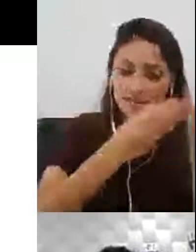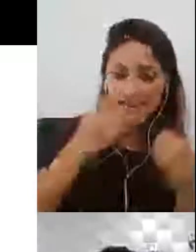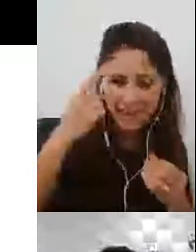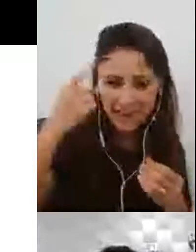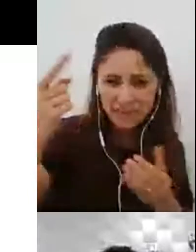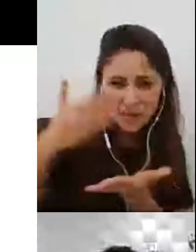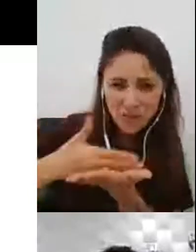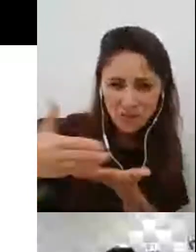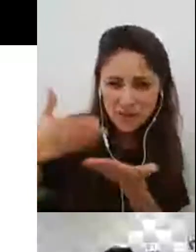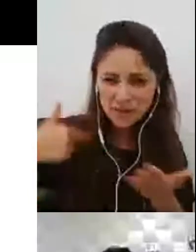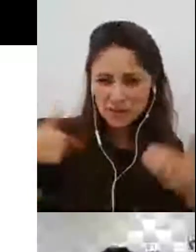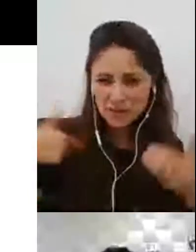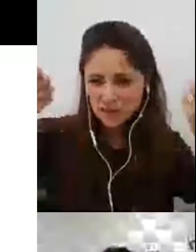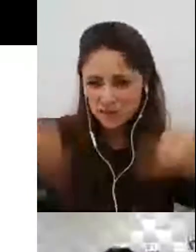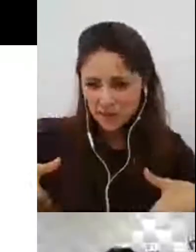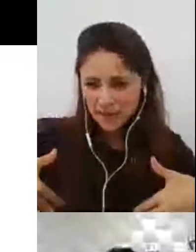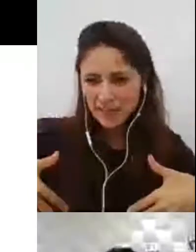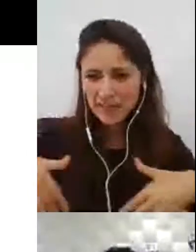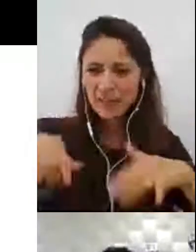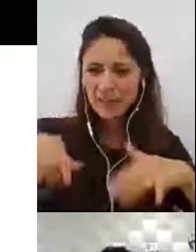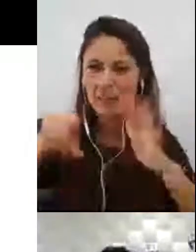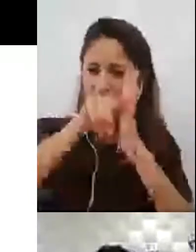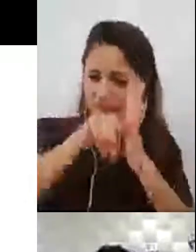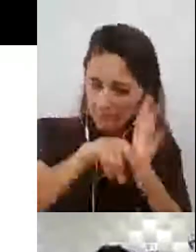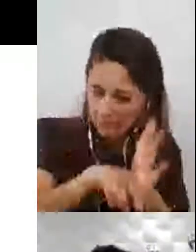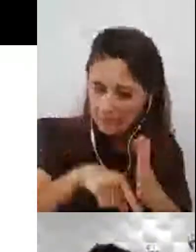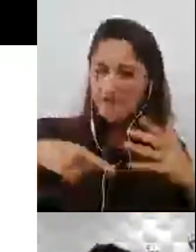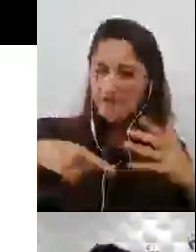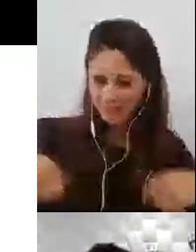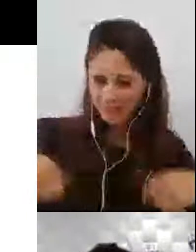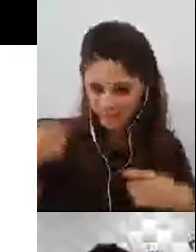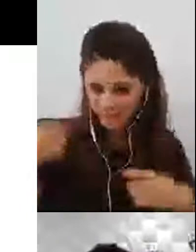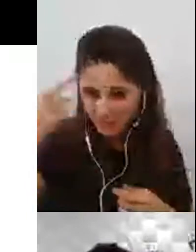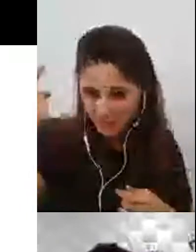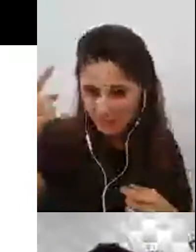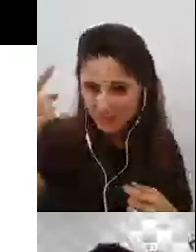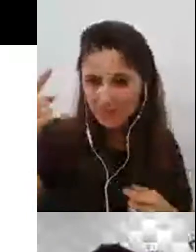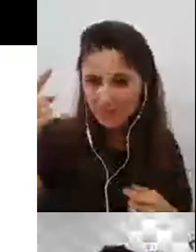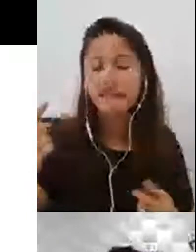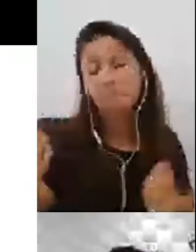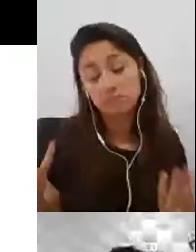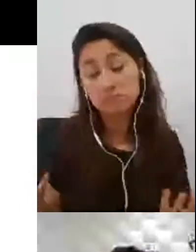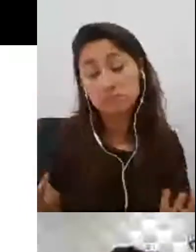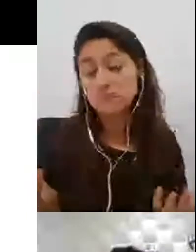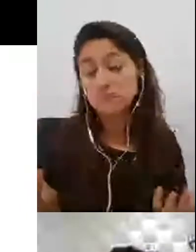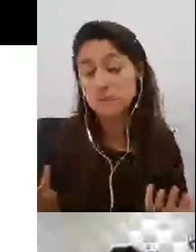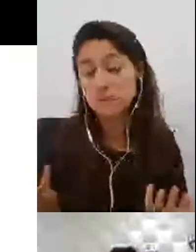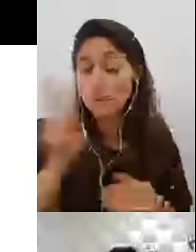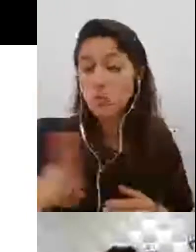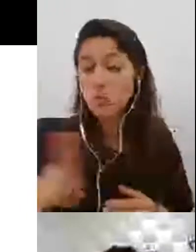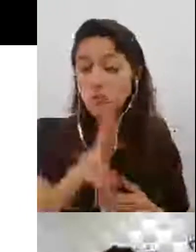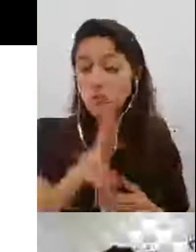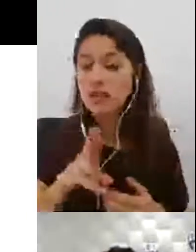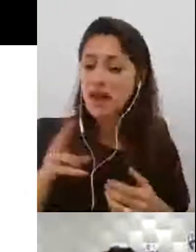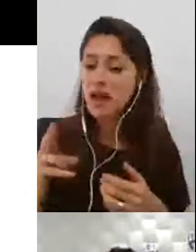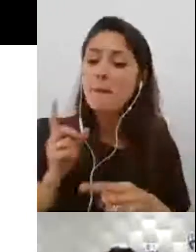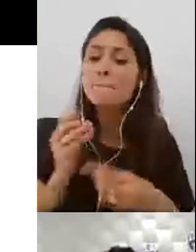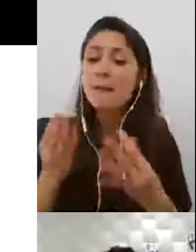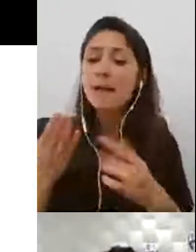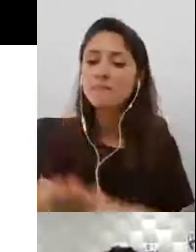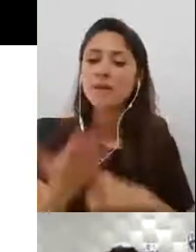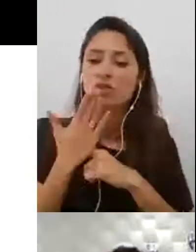das competências, análise crítica, os conceitos, para que eu consiga utilizar a melhoria contínua.